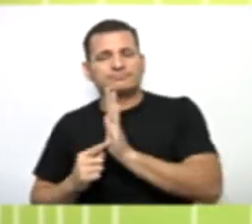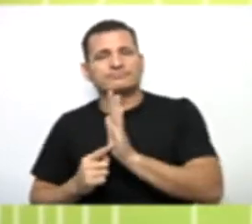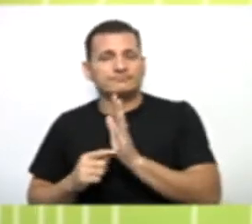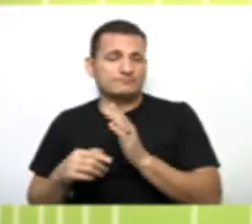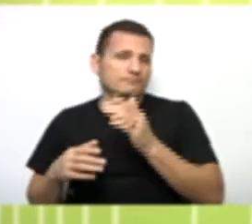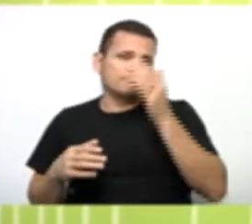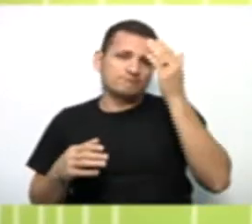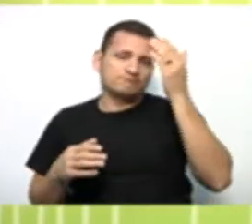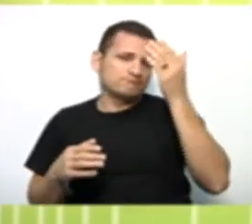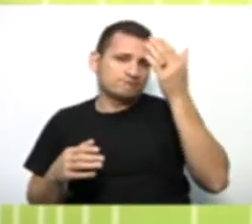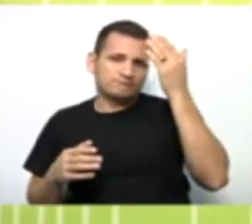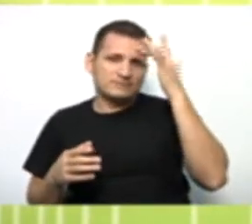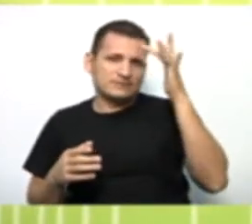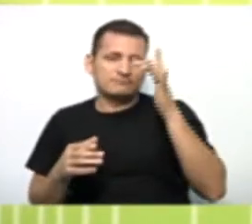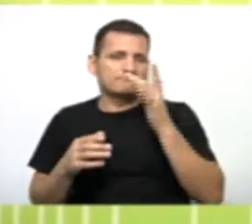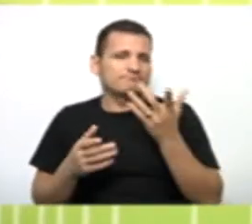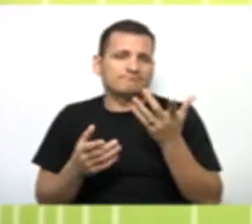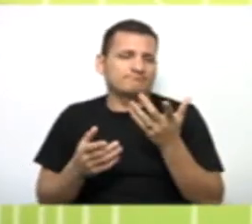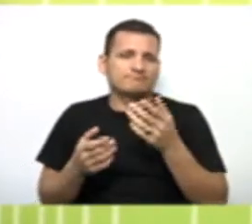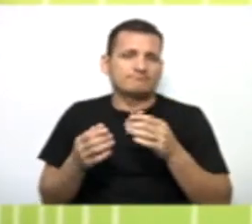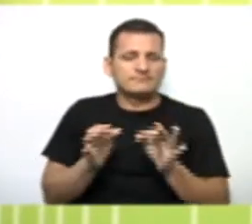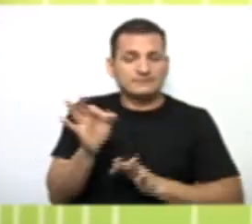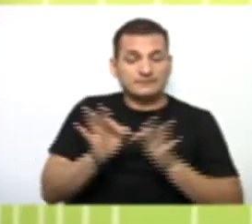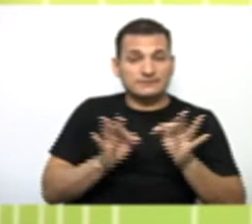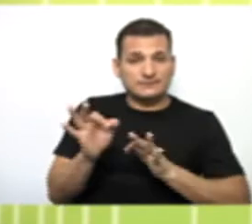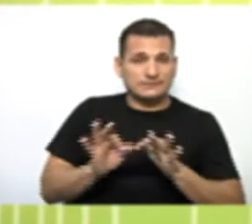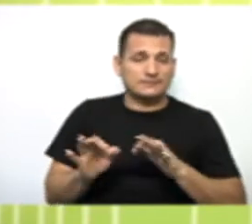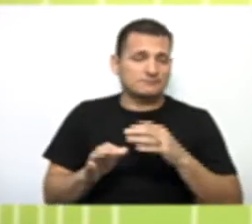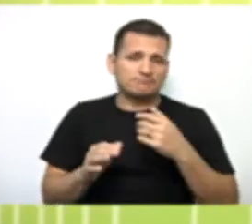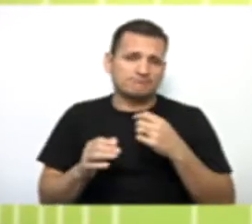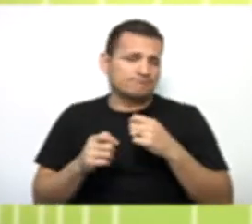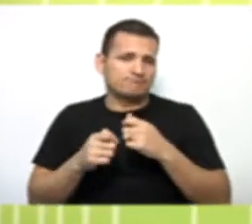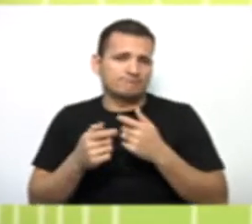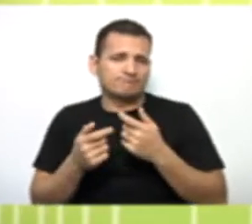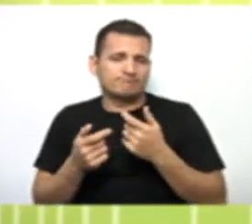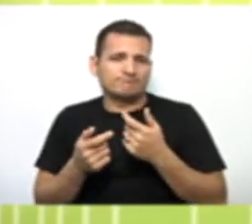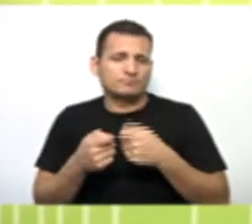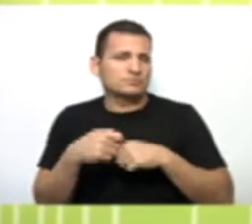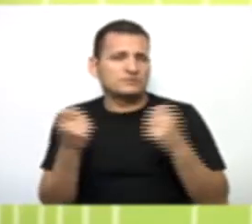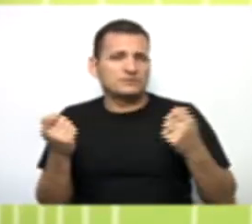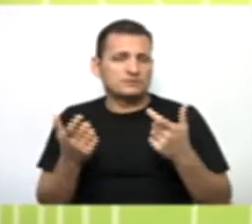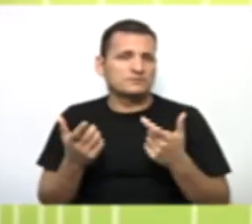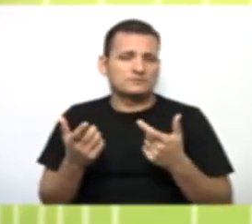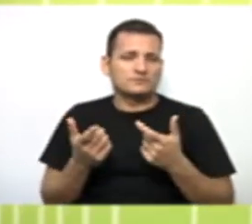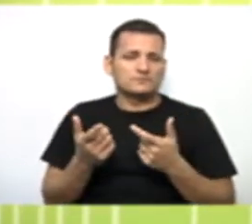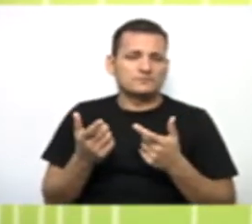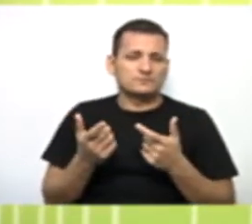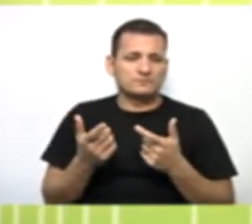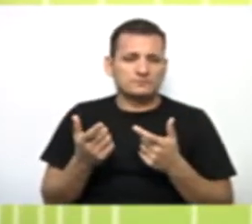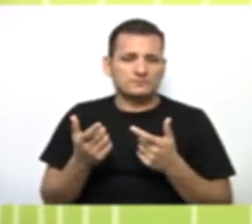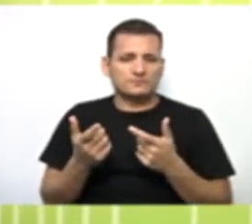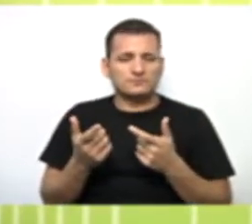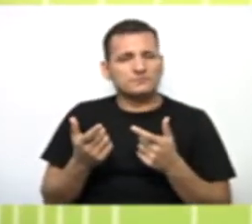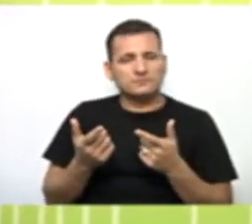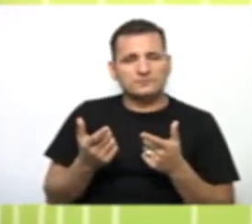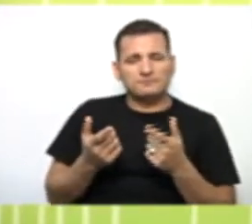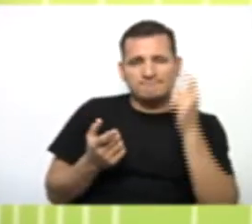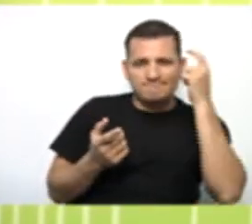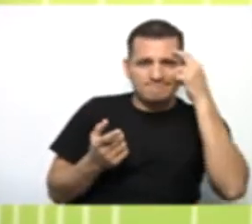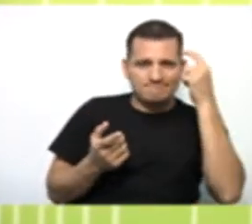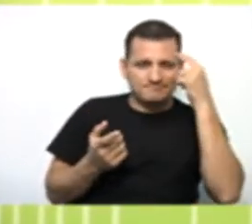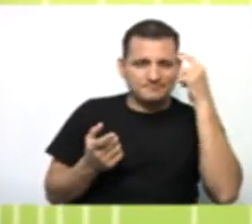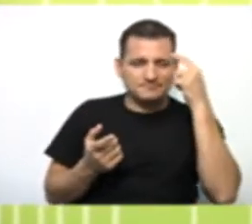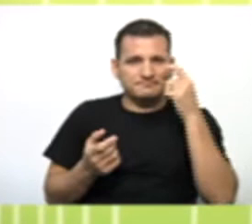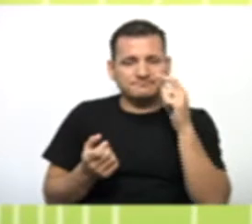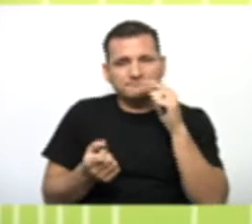saber antes. Por mais que a gente planeje, não dá para realmente meio que pensar